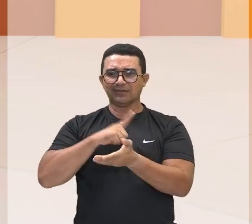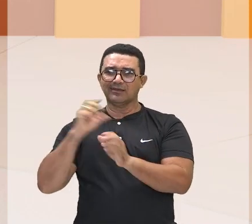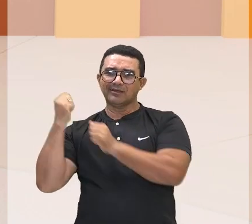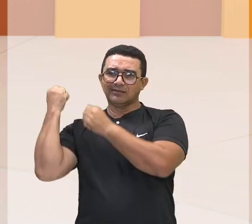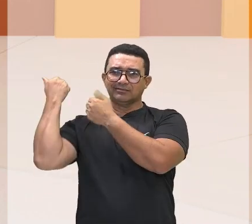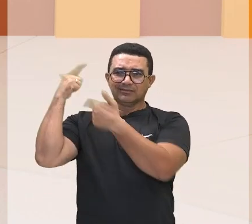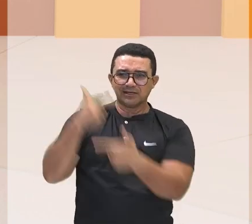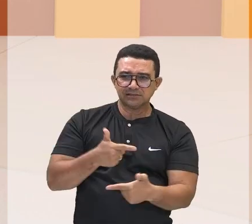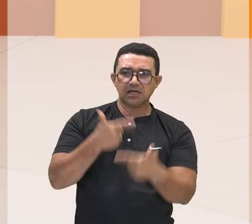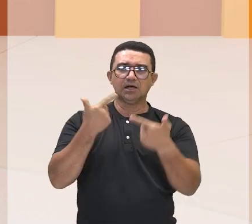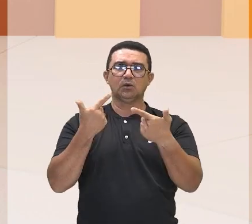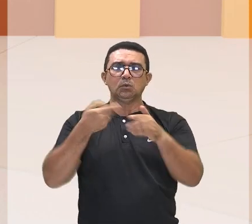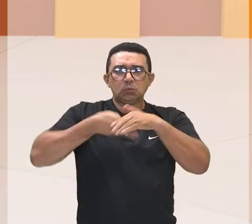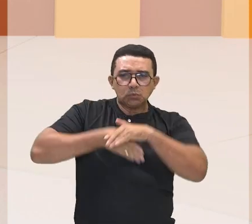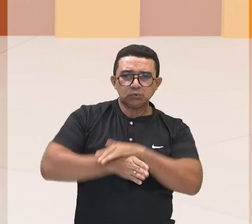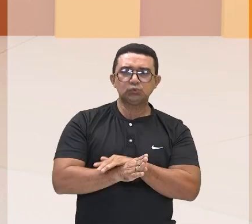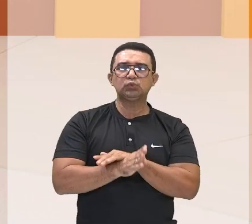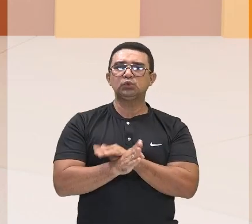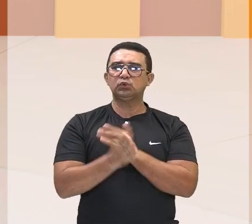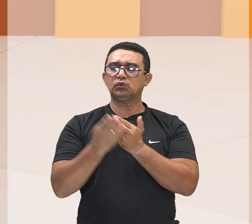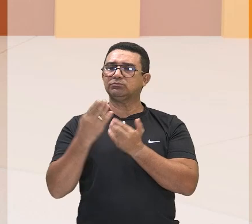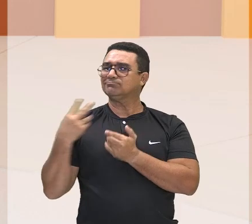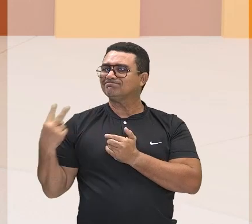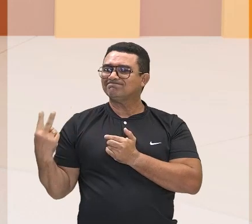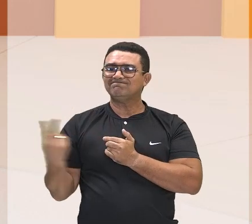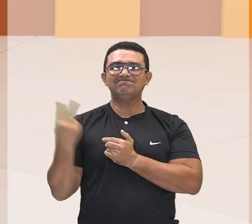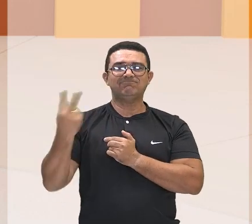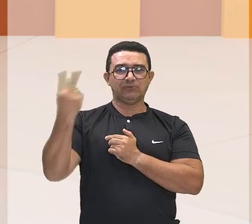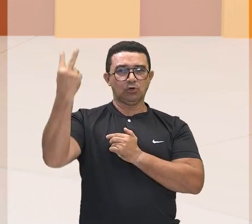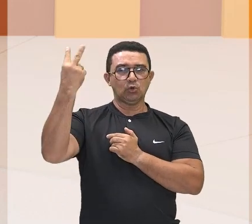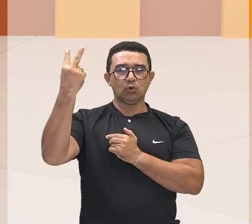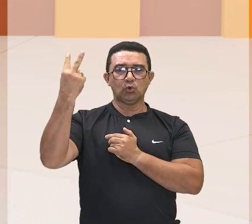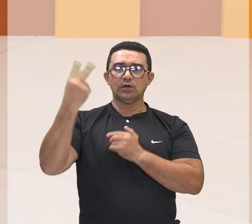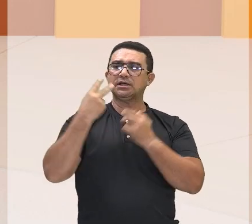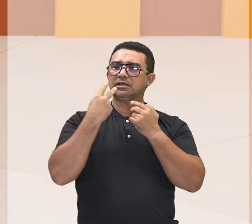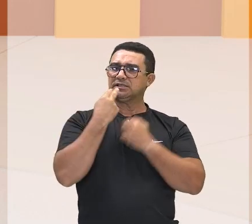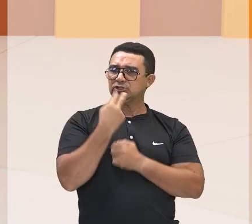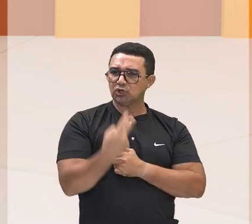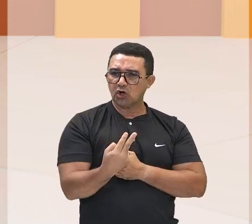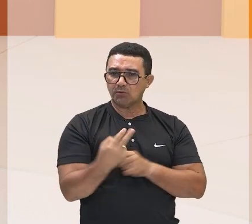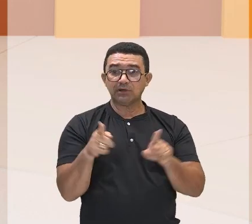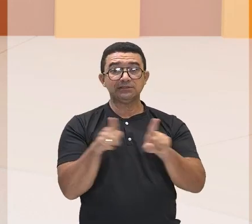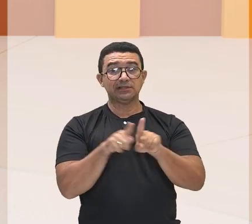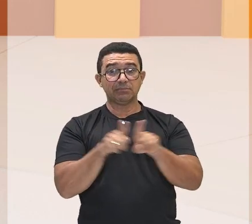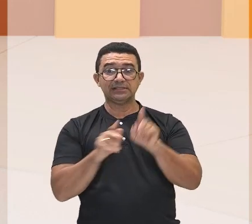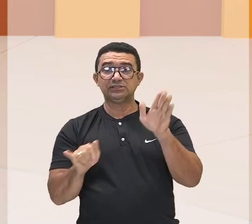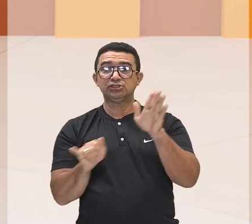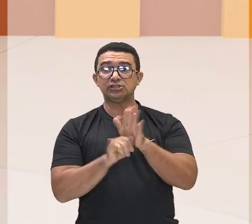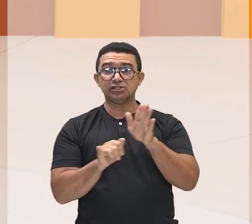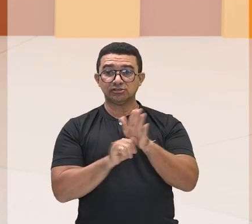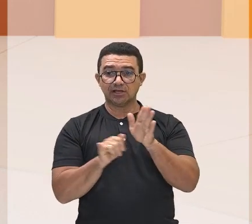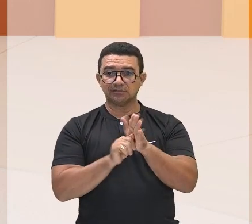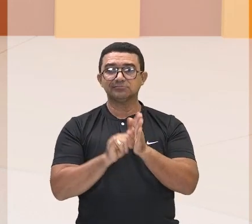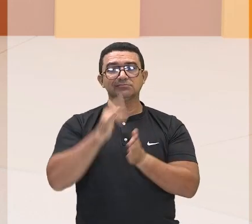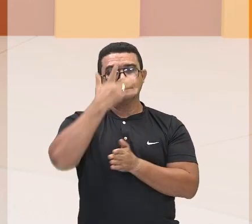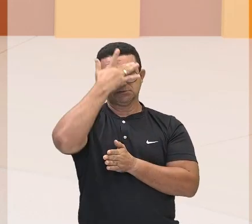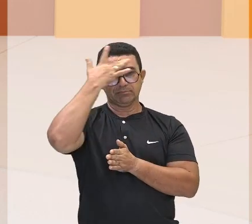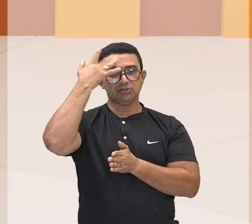os costumes, os valores, os idiomas e também a identidade ali das pessoas, elas acabam